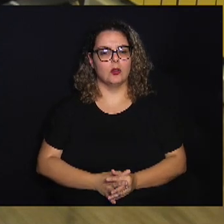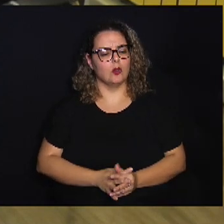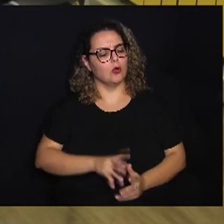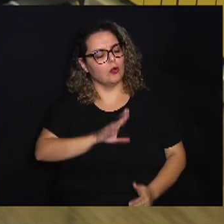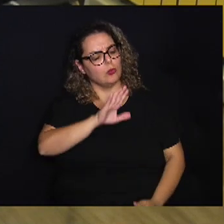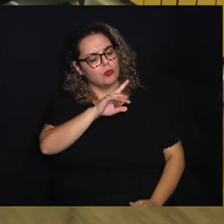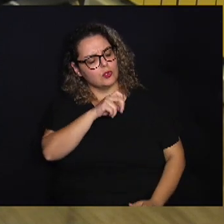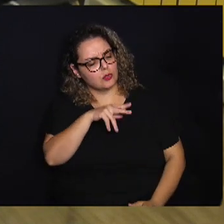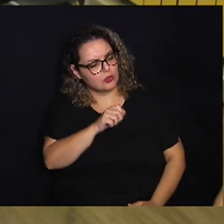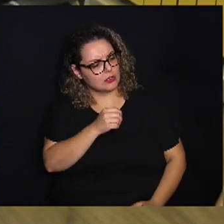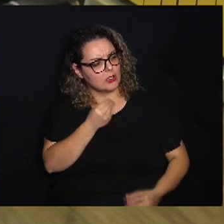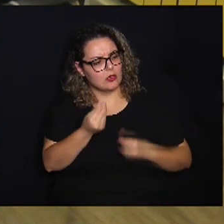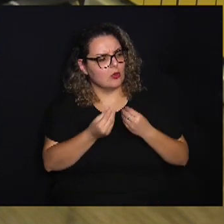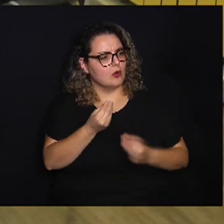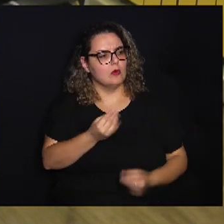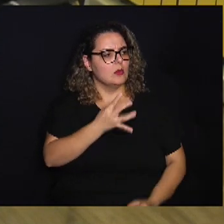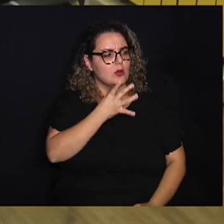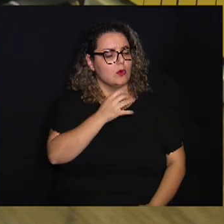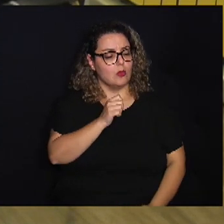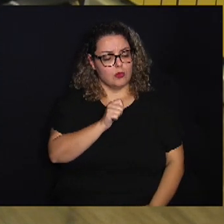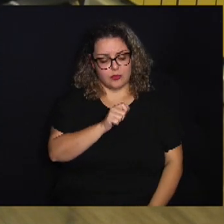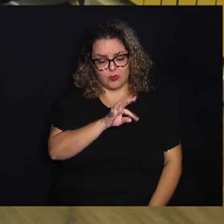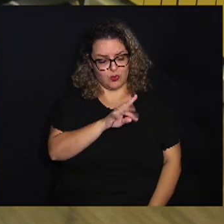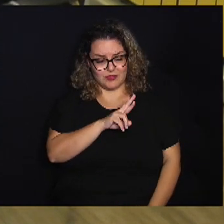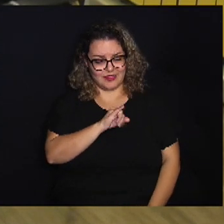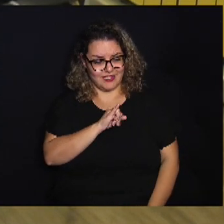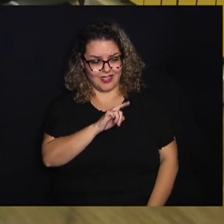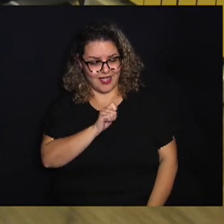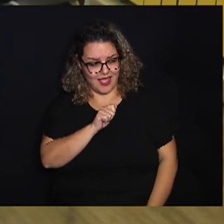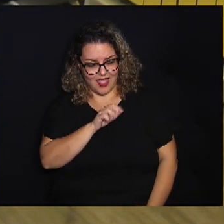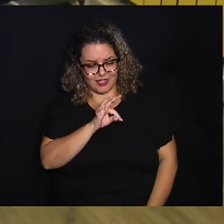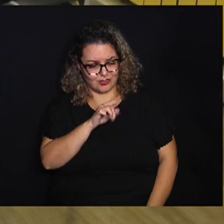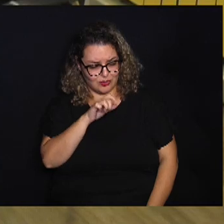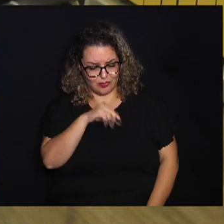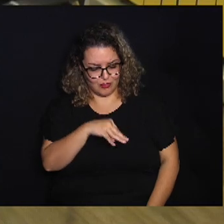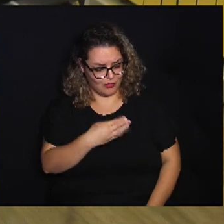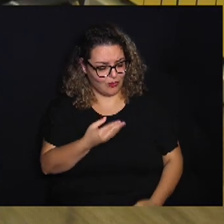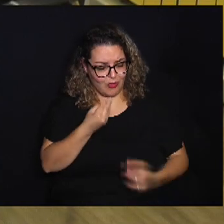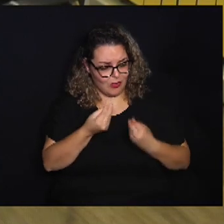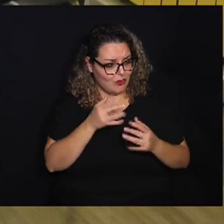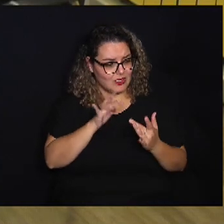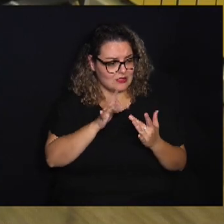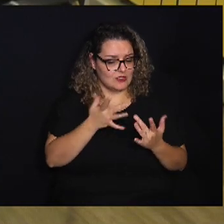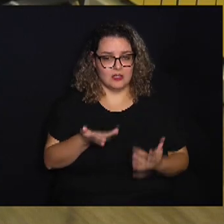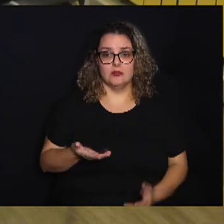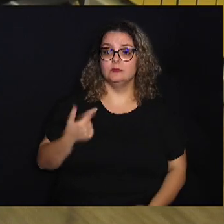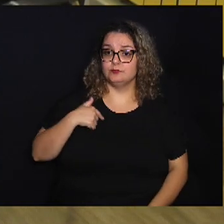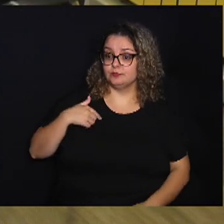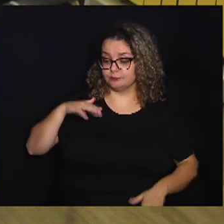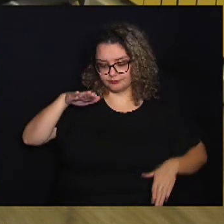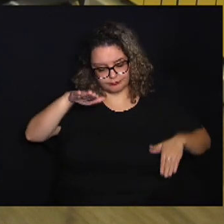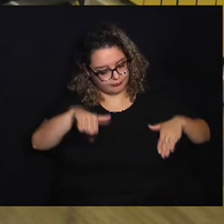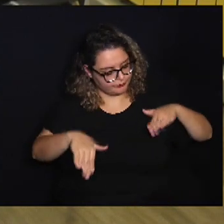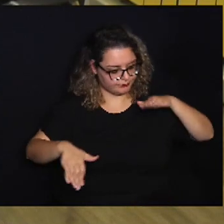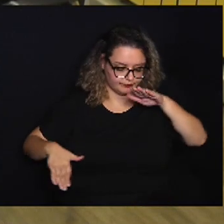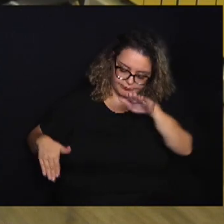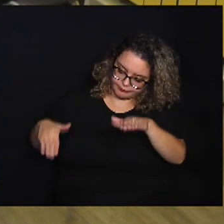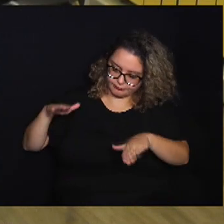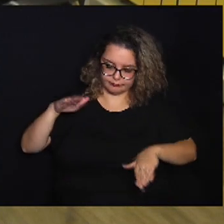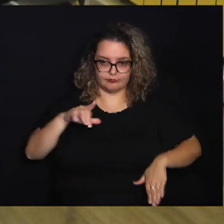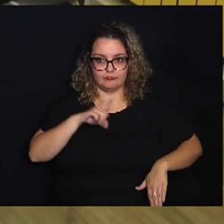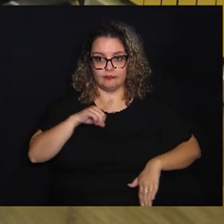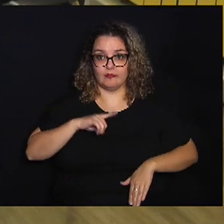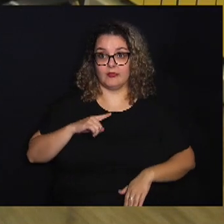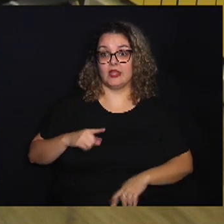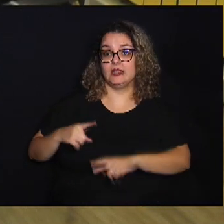você conheceu o triatlon? Como que foi tudo isso? Como que você teve esse primeiro contato? eu já nadava e aí teve uma prova em